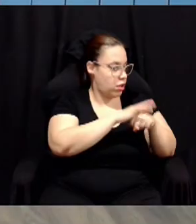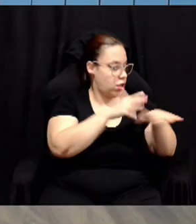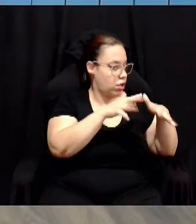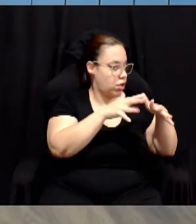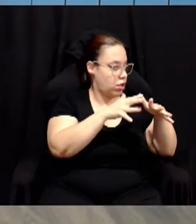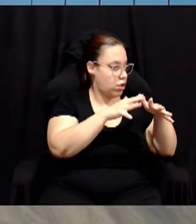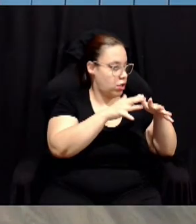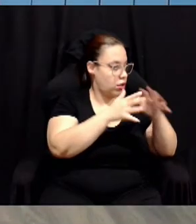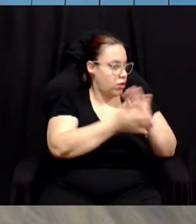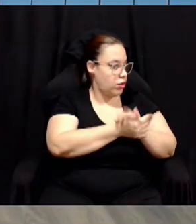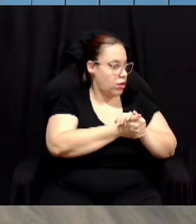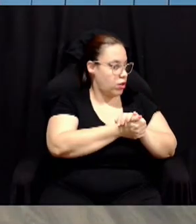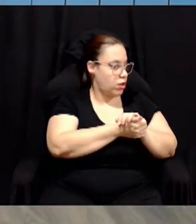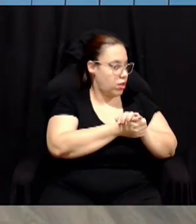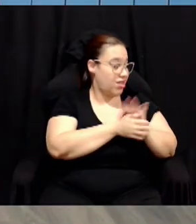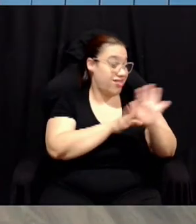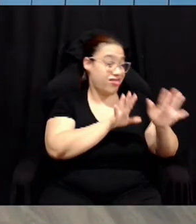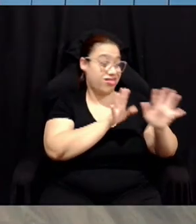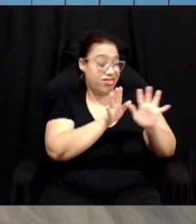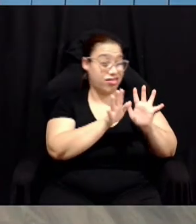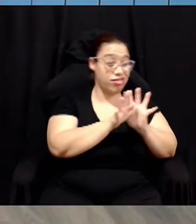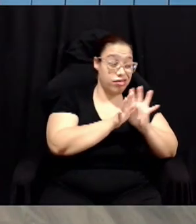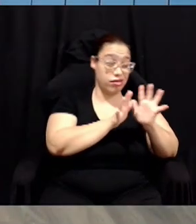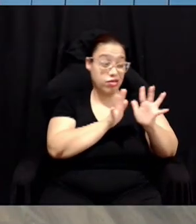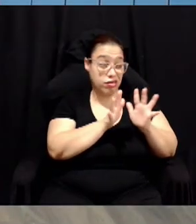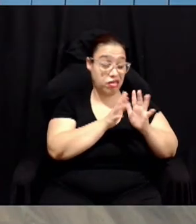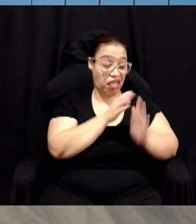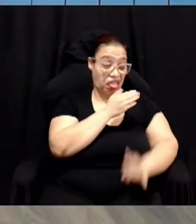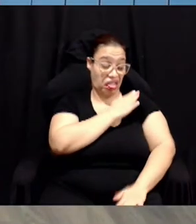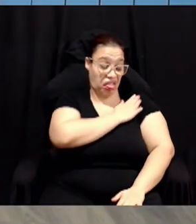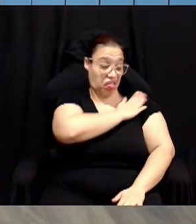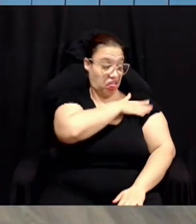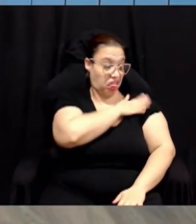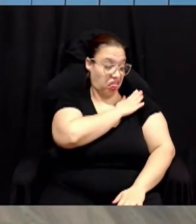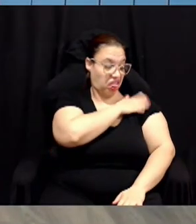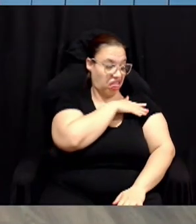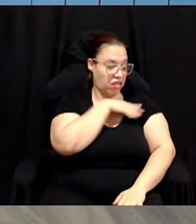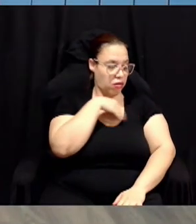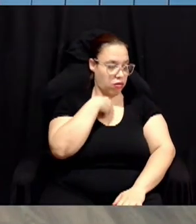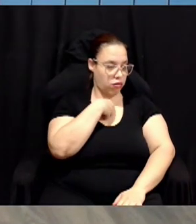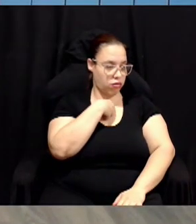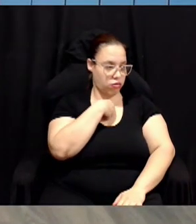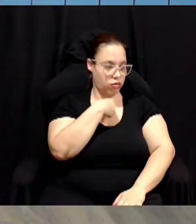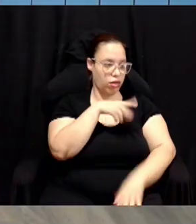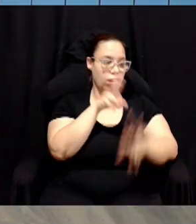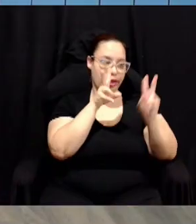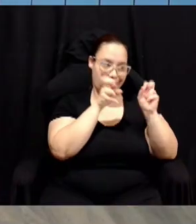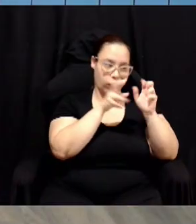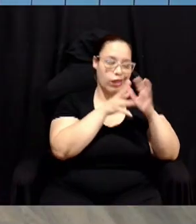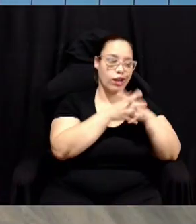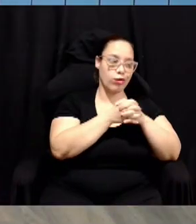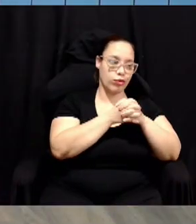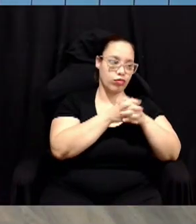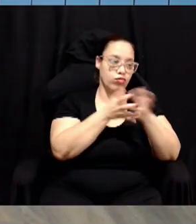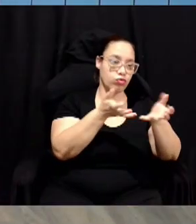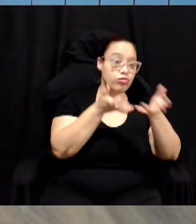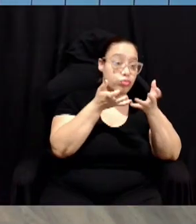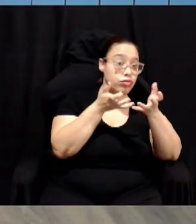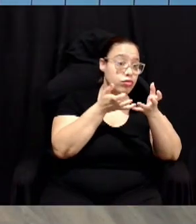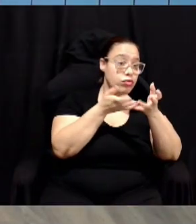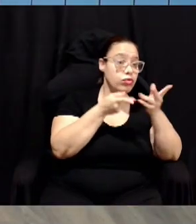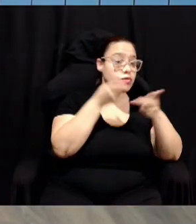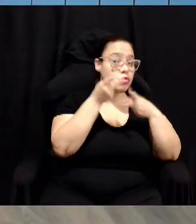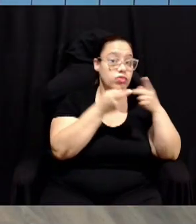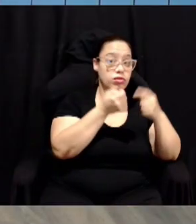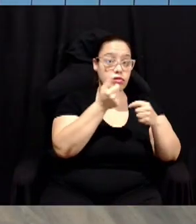muito estigmatizada, existe muito preconceito, né, em torno desse assunto. Eu queria, né, que o senhor falasse um pouquinho